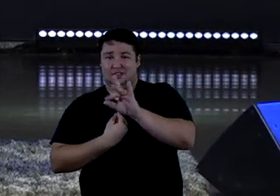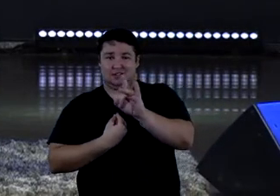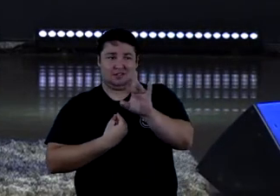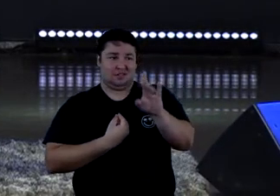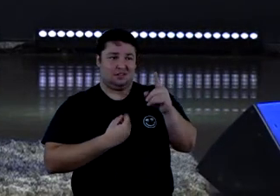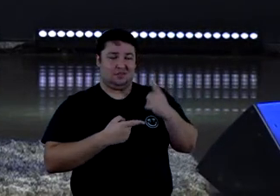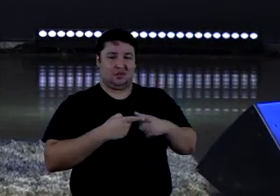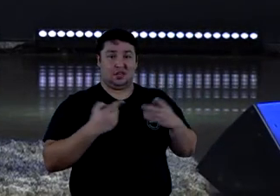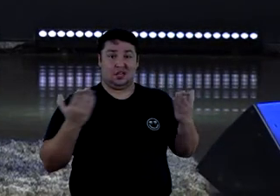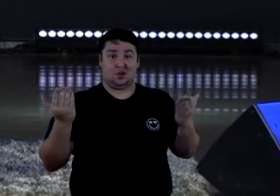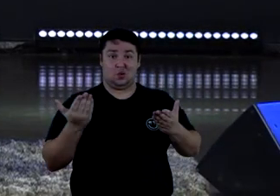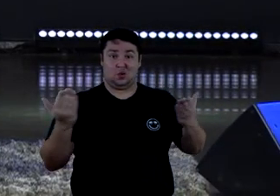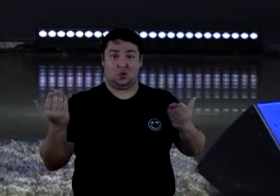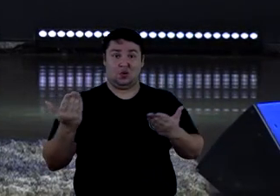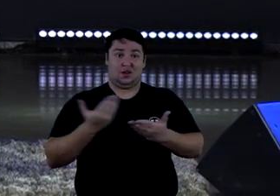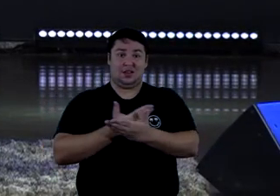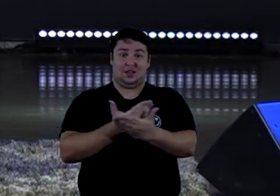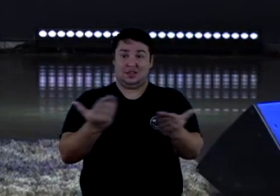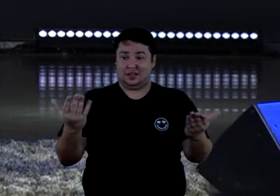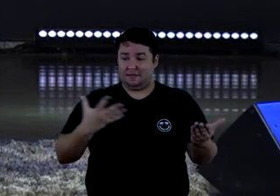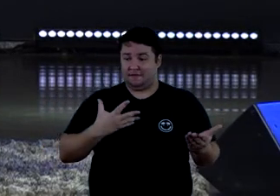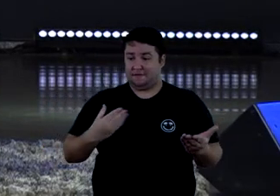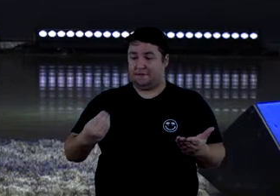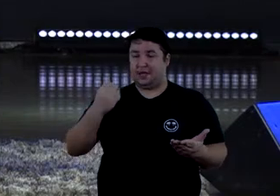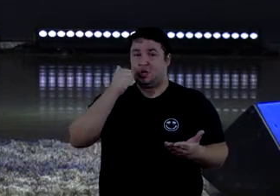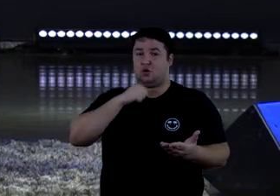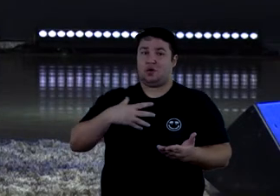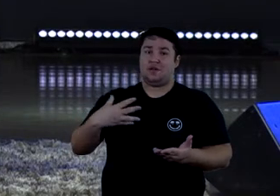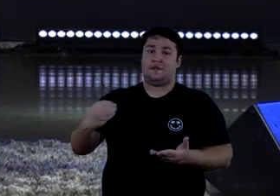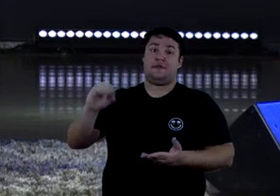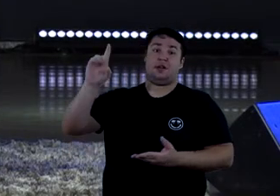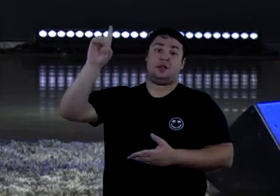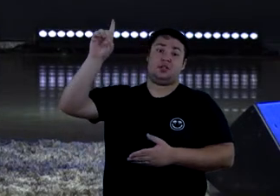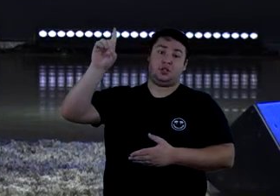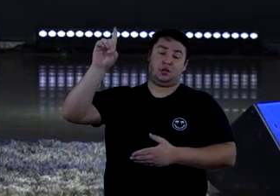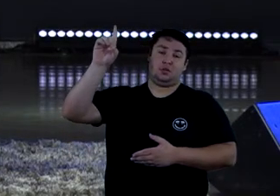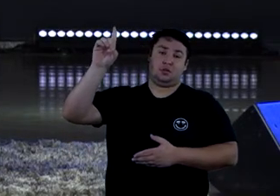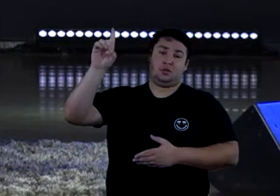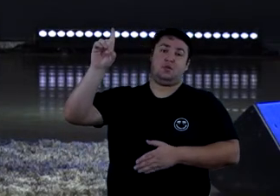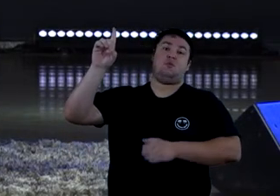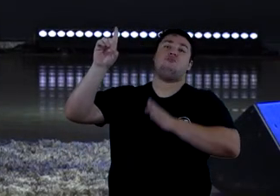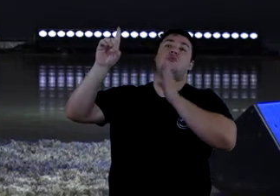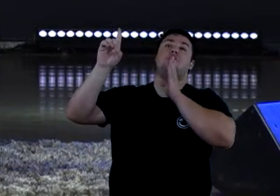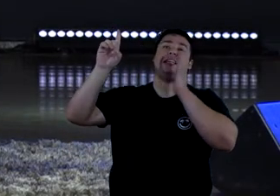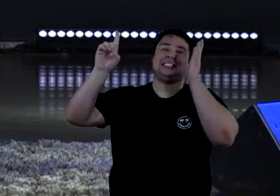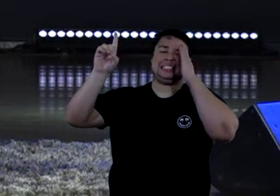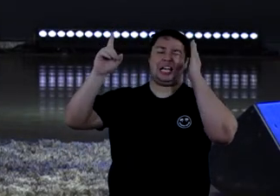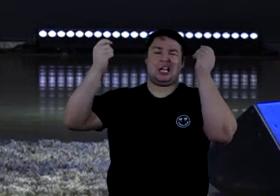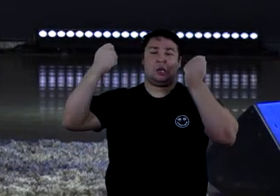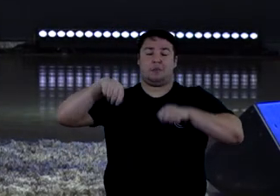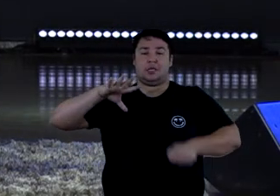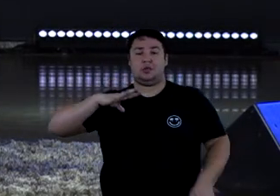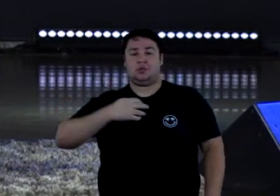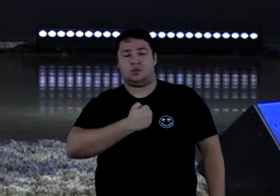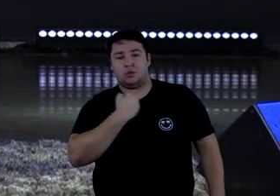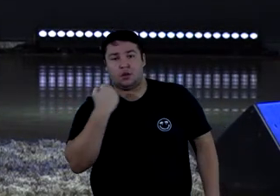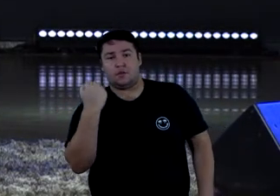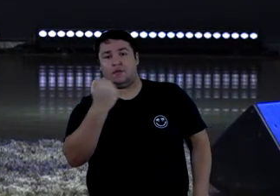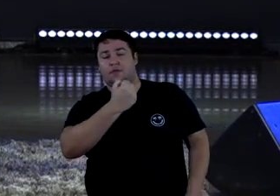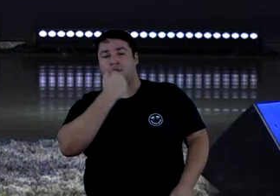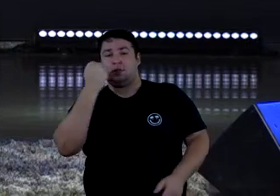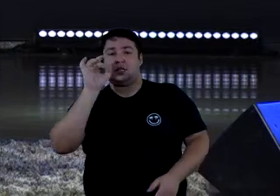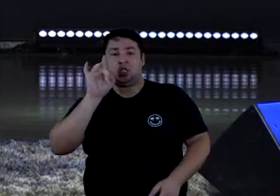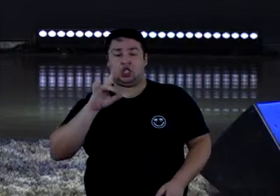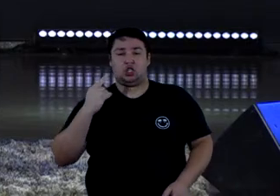Porque hoje eles passam a ser chamados de filhos e filhas do Altíssimo. Eles reconhecem que precisam de um Salvador. Eles reconhecem